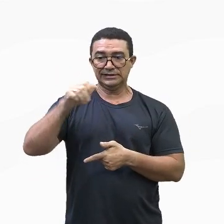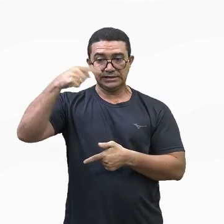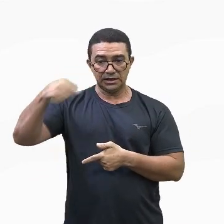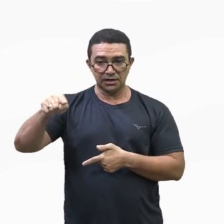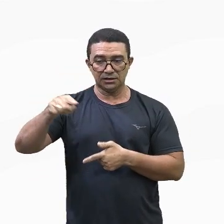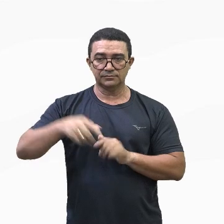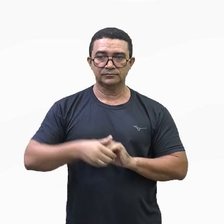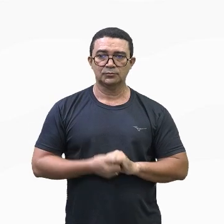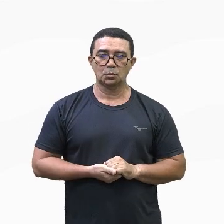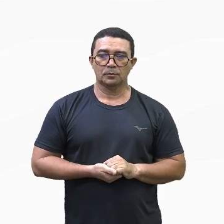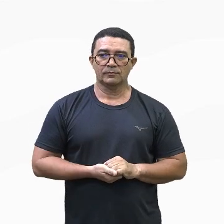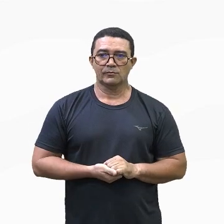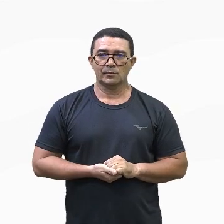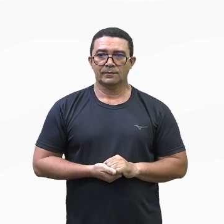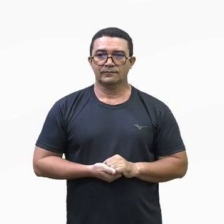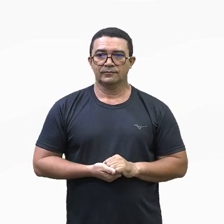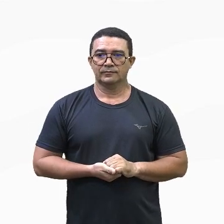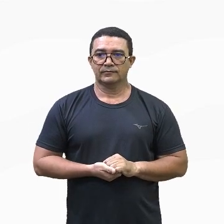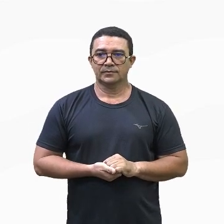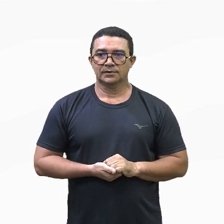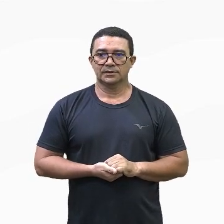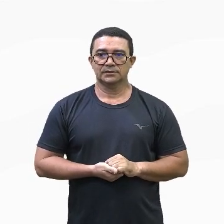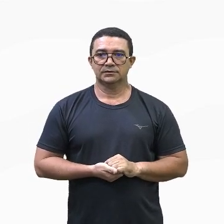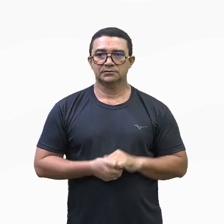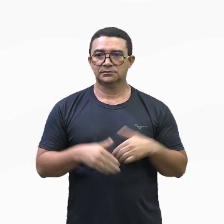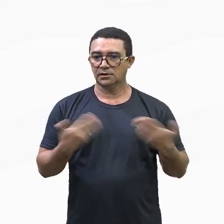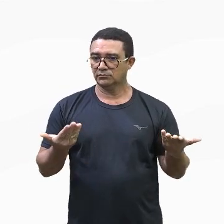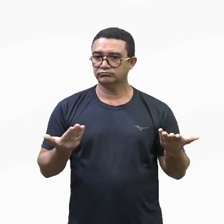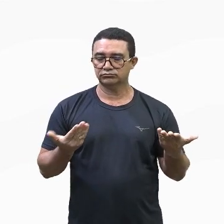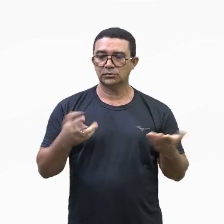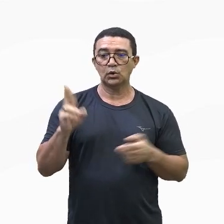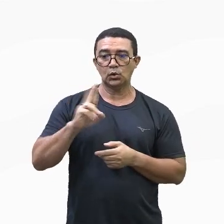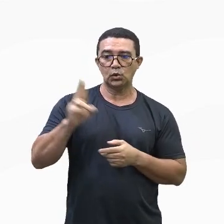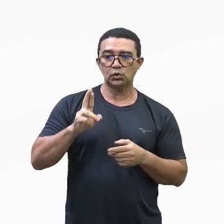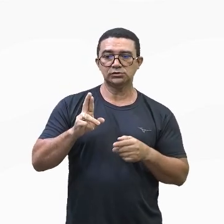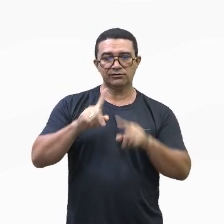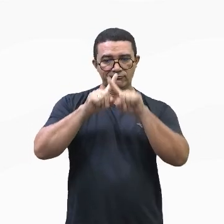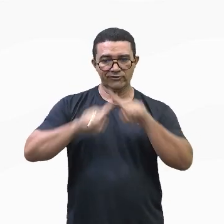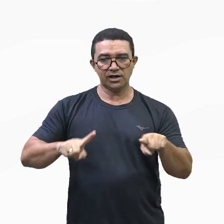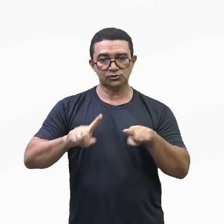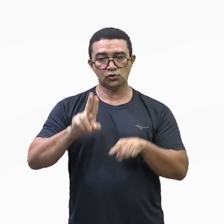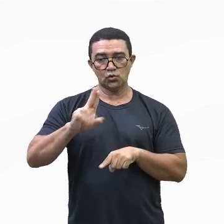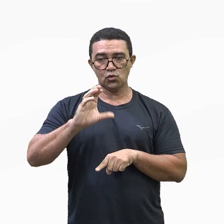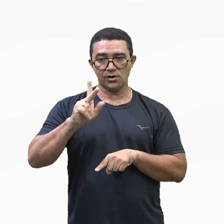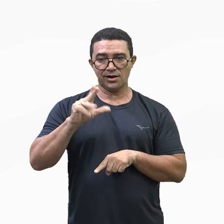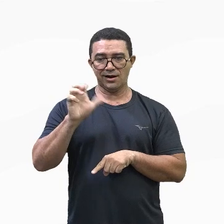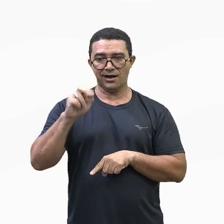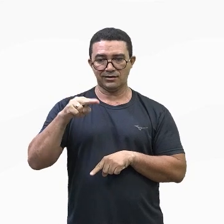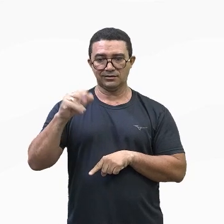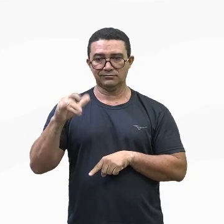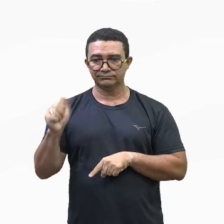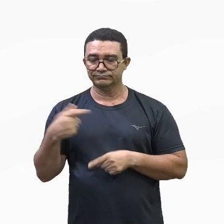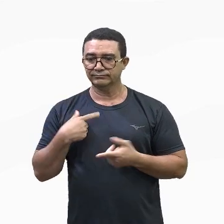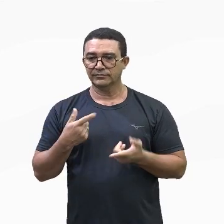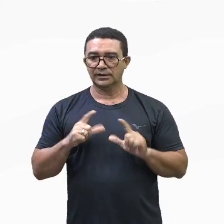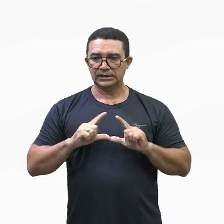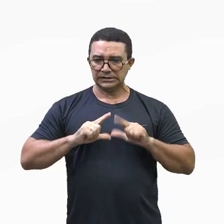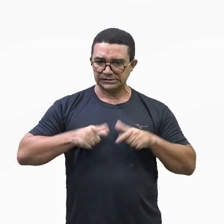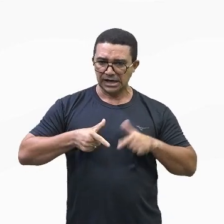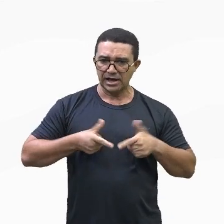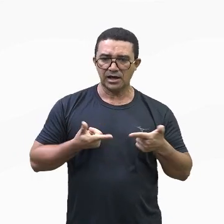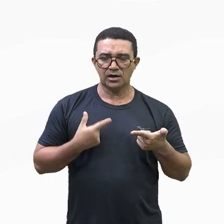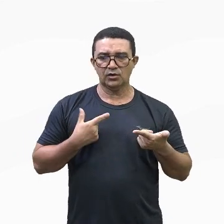se nós formos levar em consideração aqui, Rússia contra a Ucrânia, né? Israel ali com o grupo